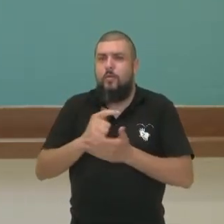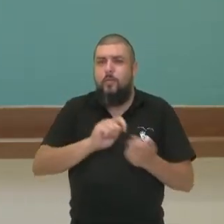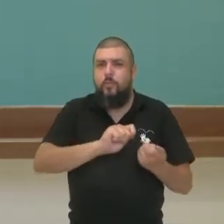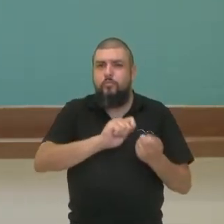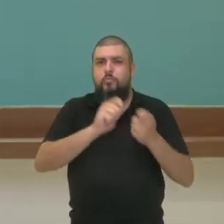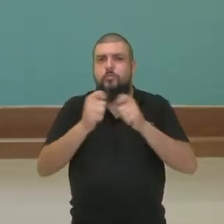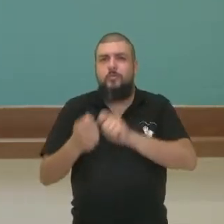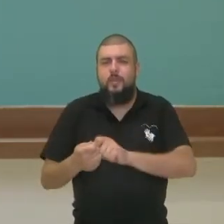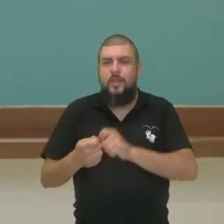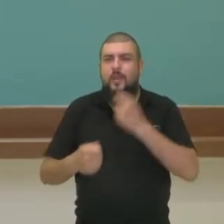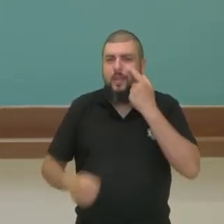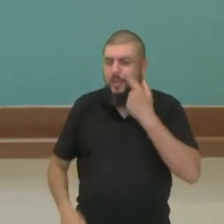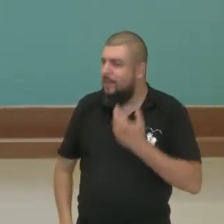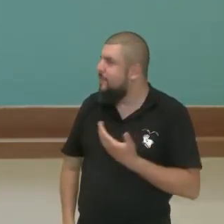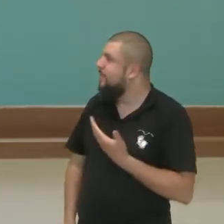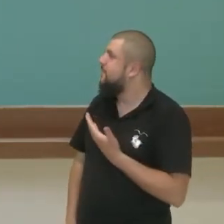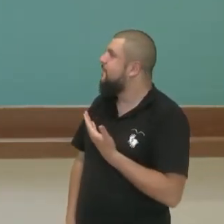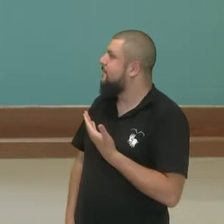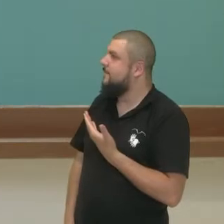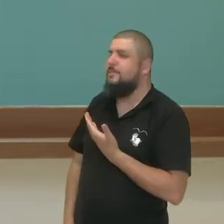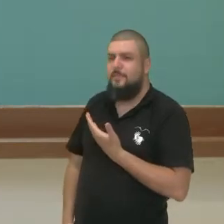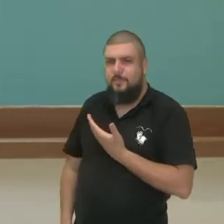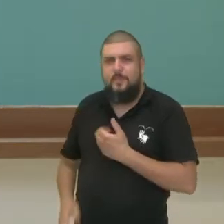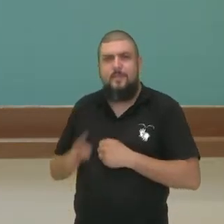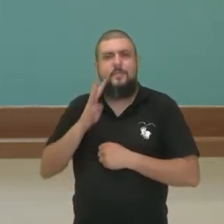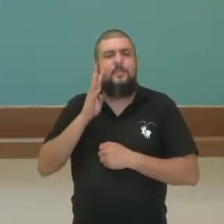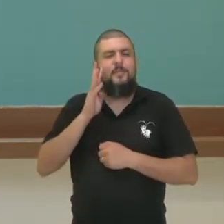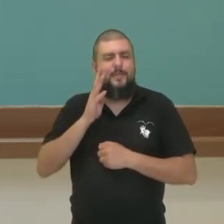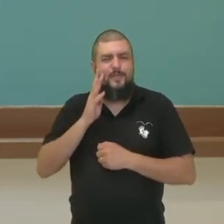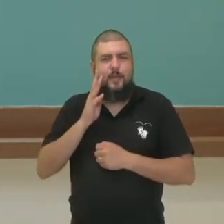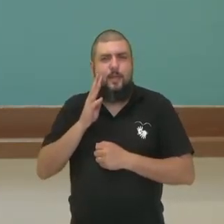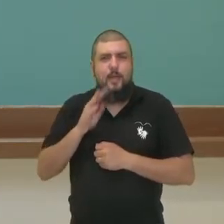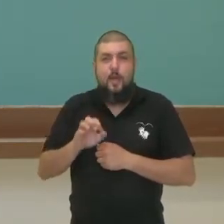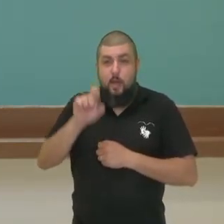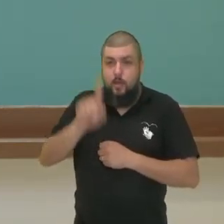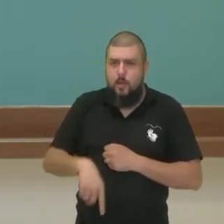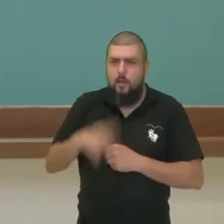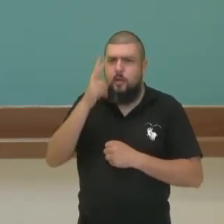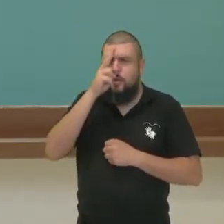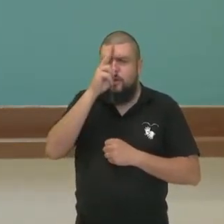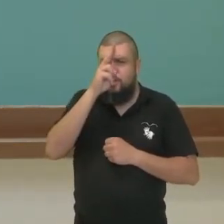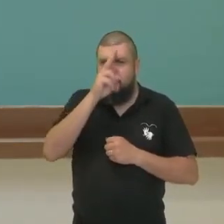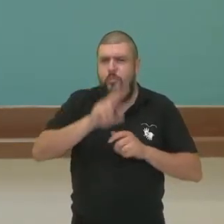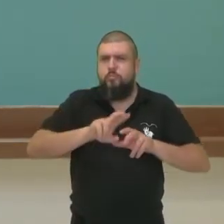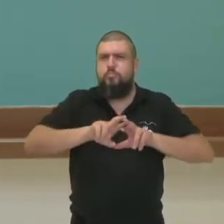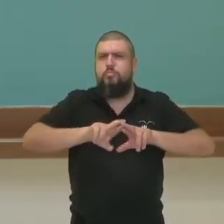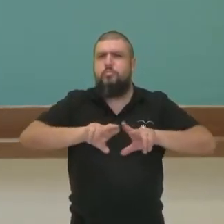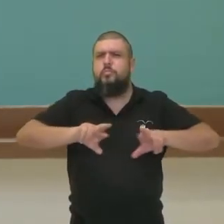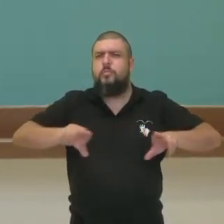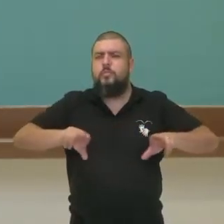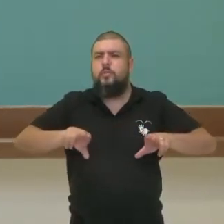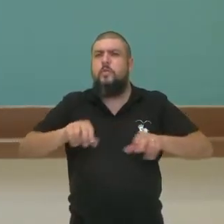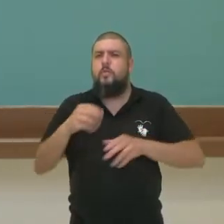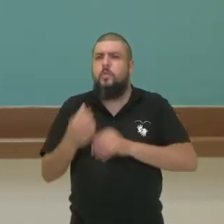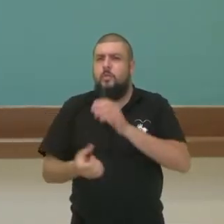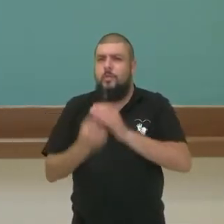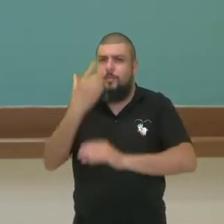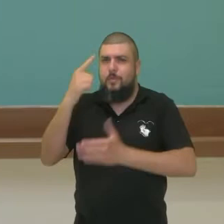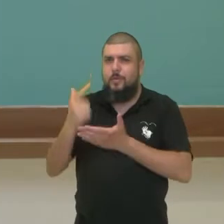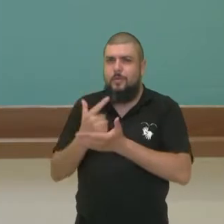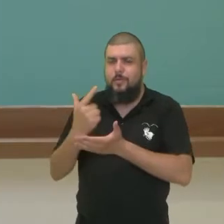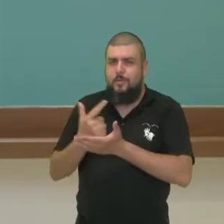vai conhecer daqui a pouquinho uma história, uma das inúmeras versões que apareceram. E como que a